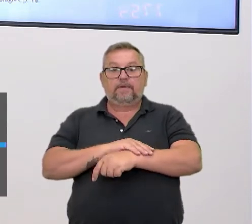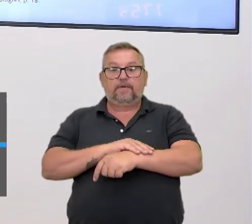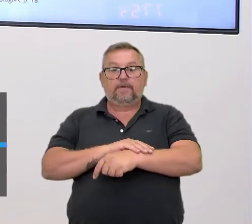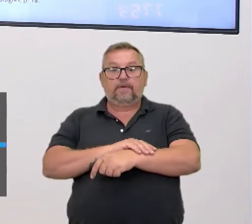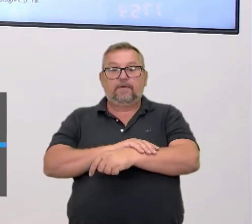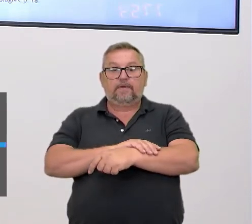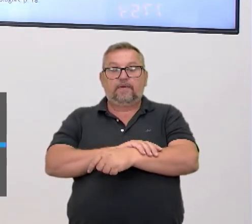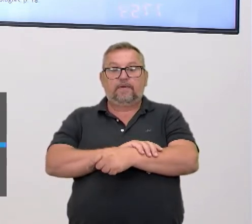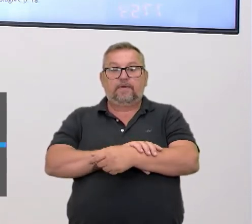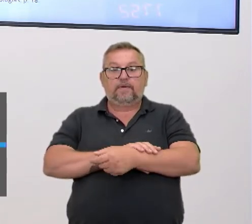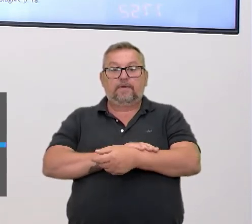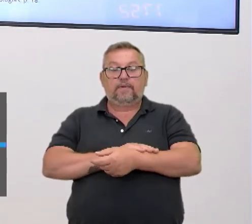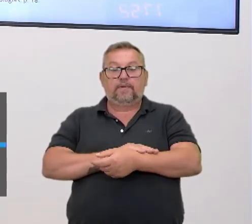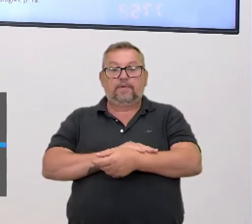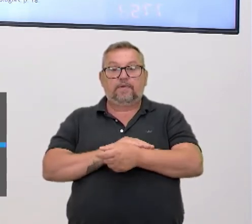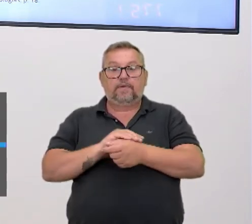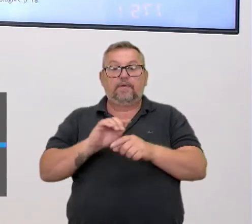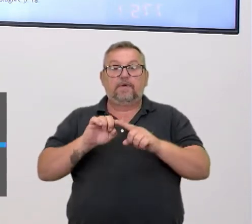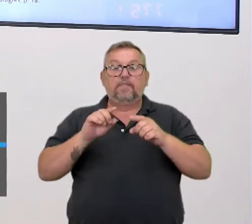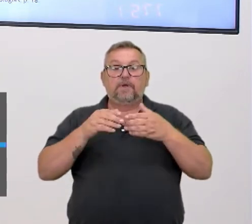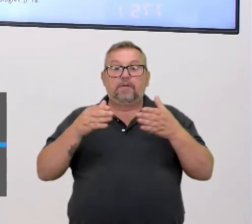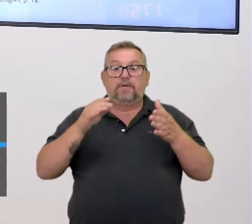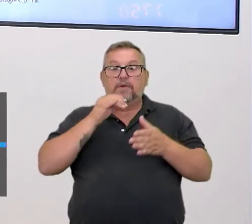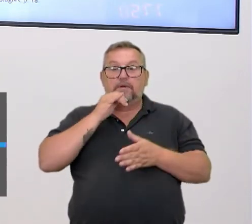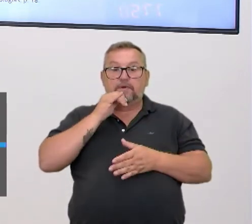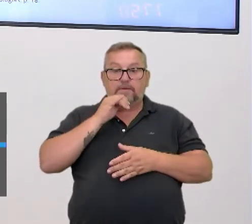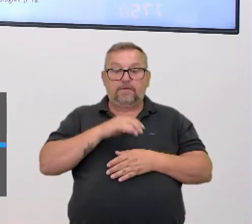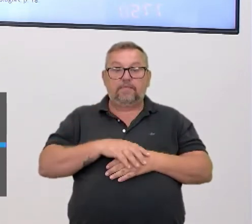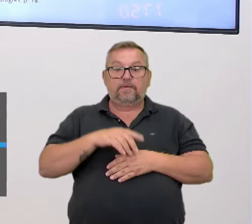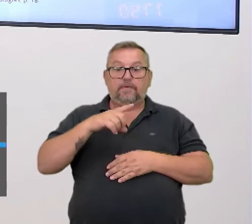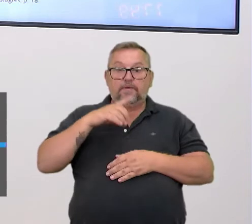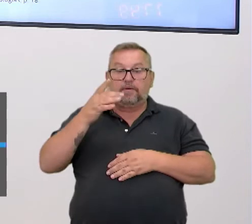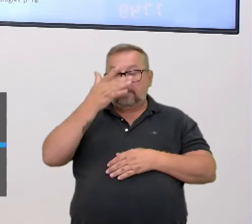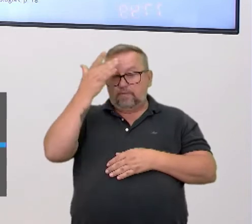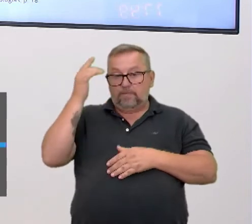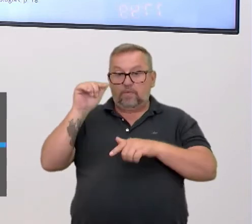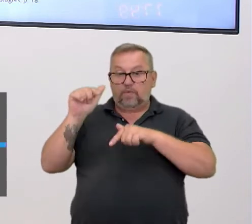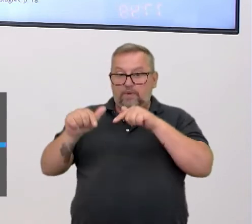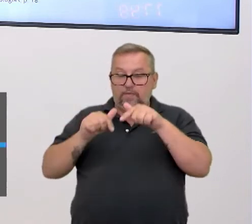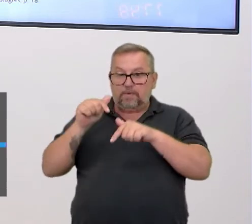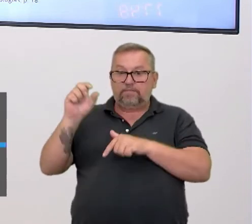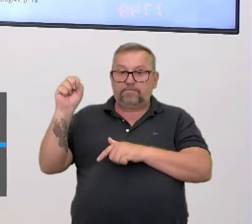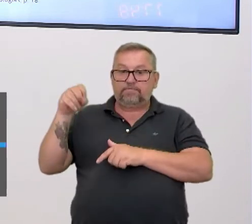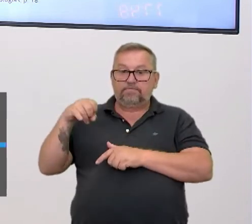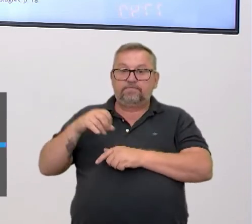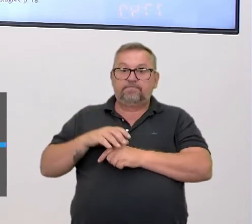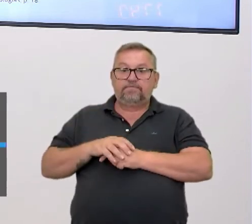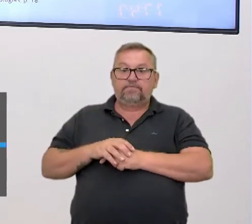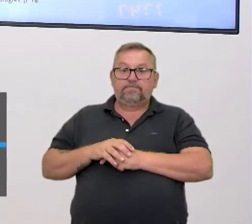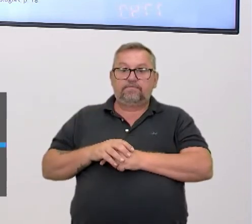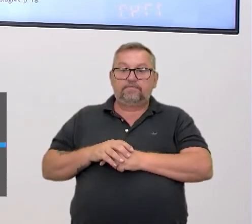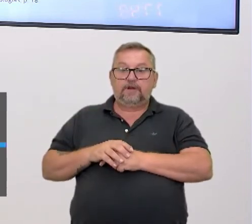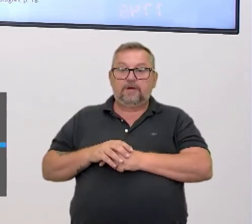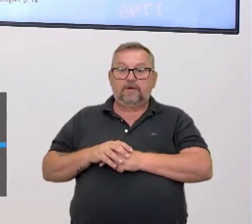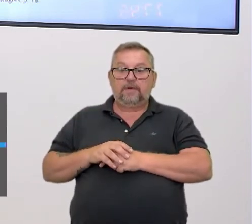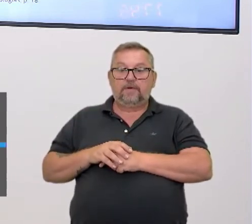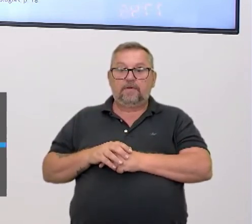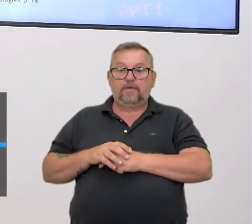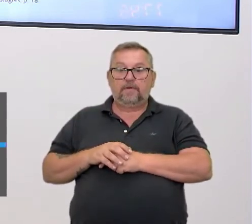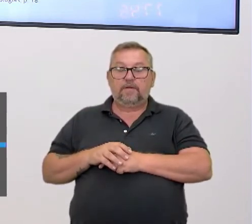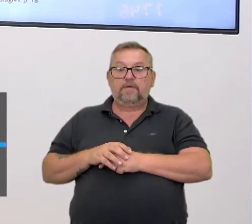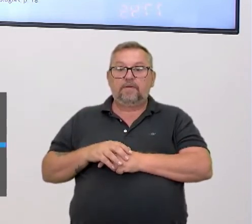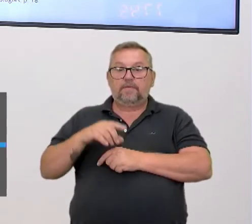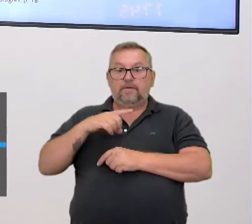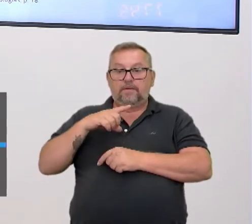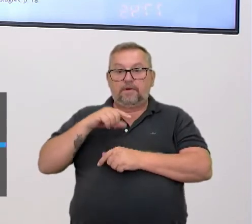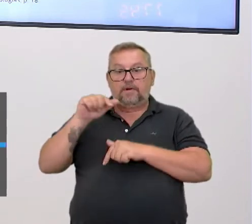para outra possibilidade, né, mais aberto. Então eu tenho pessoas na força de trabalho, legal, tá? Elas têm ocupação? É uma